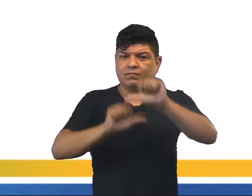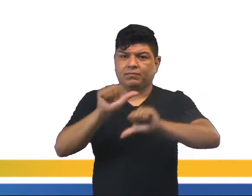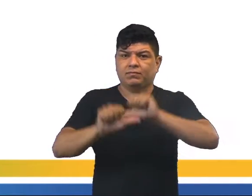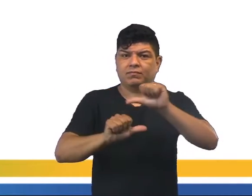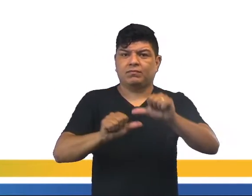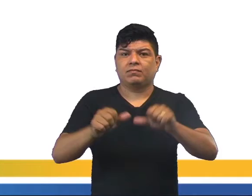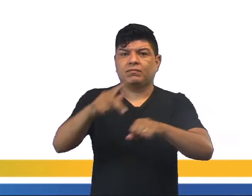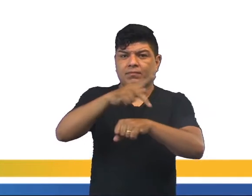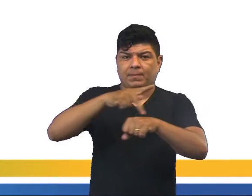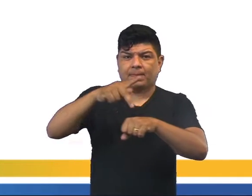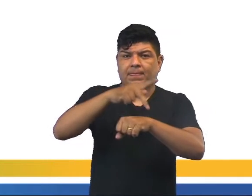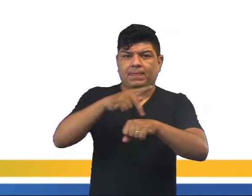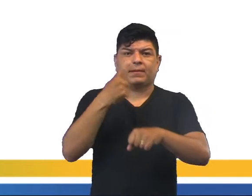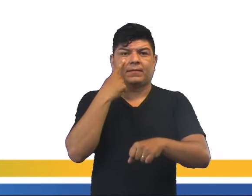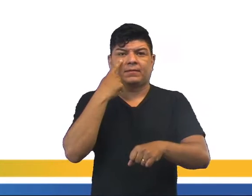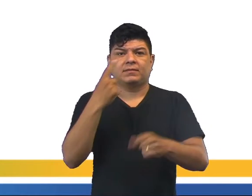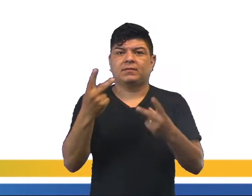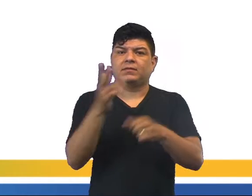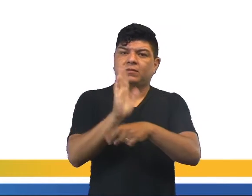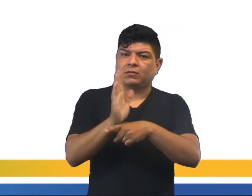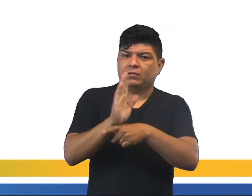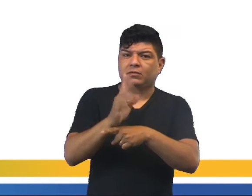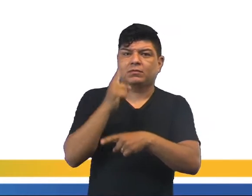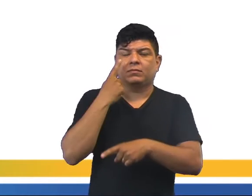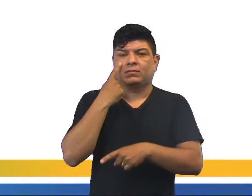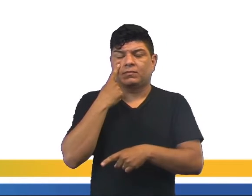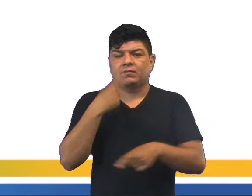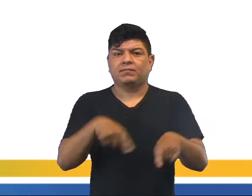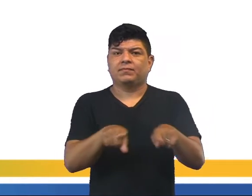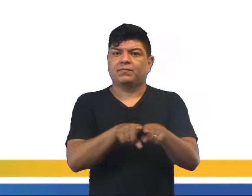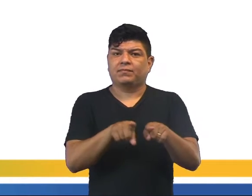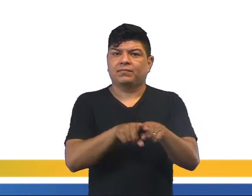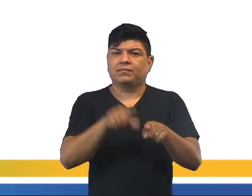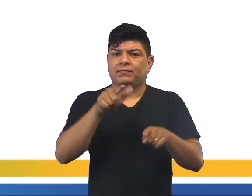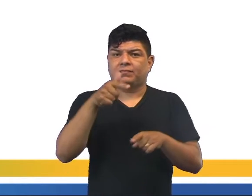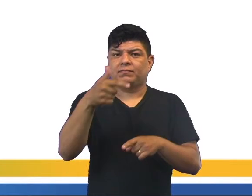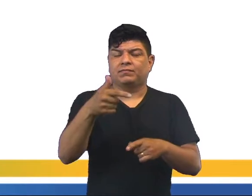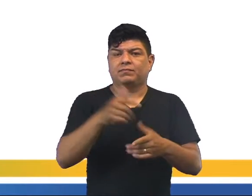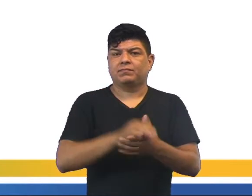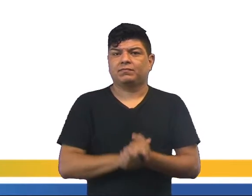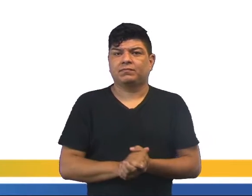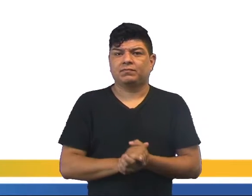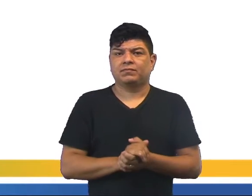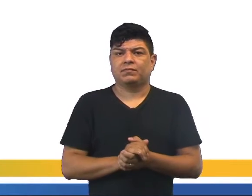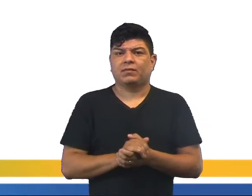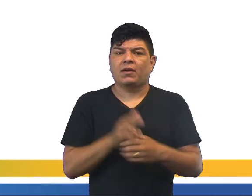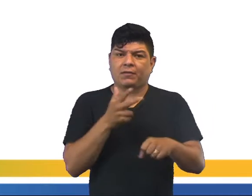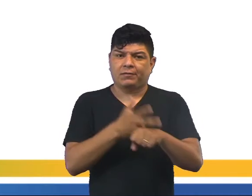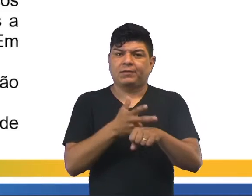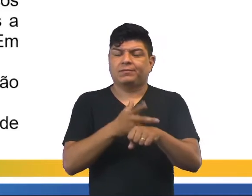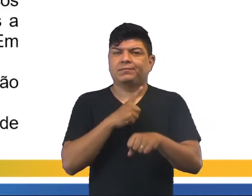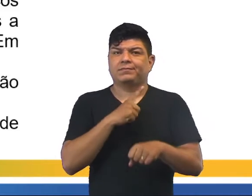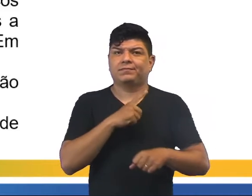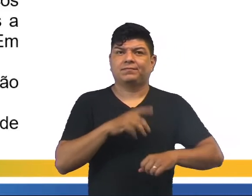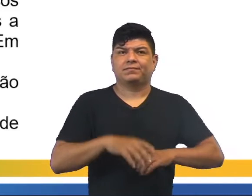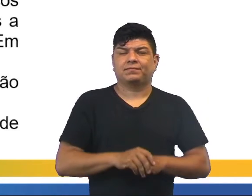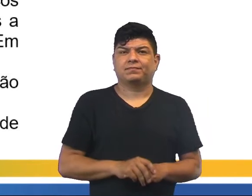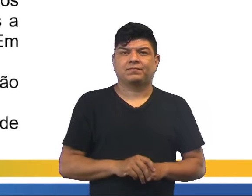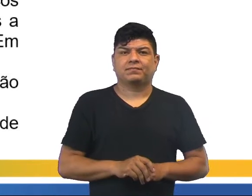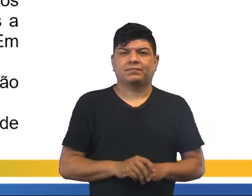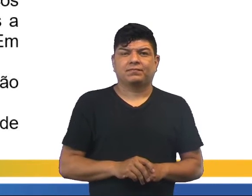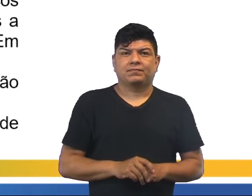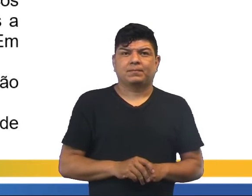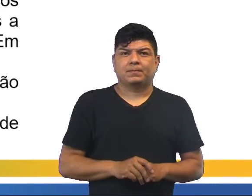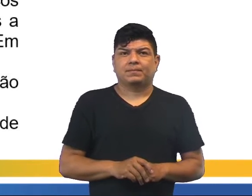Assim como a gente vê nos filmes e demais vídeos por aí.